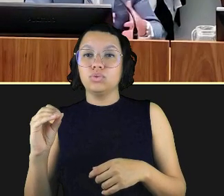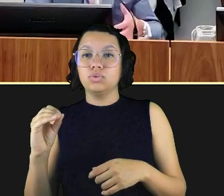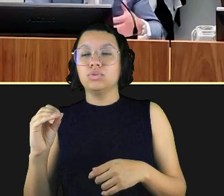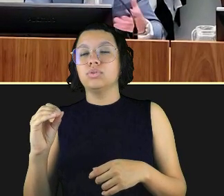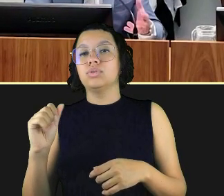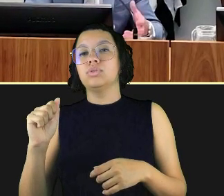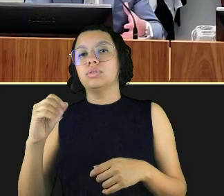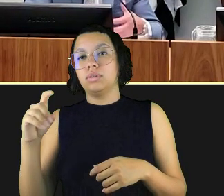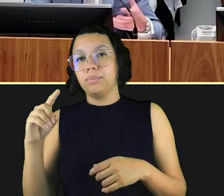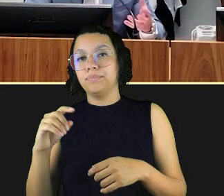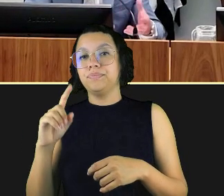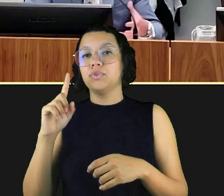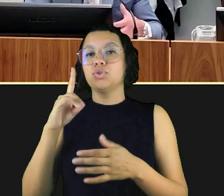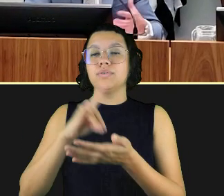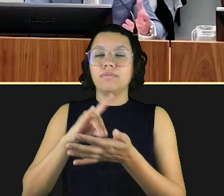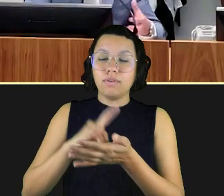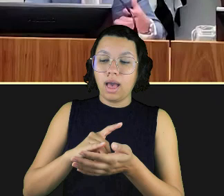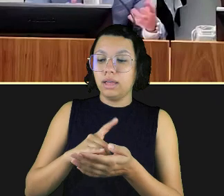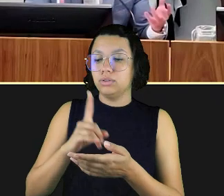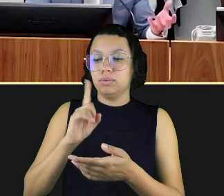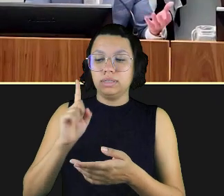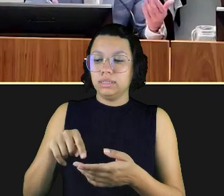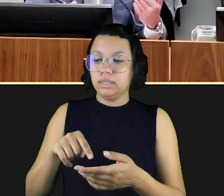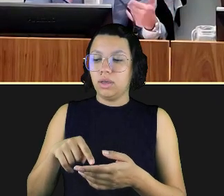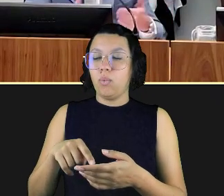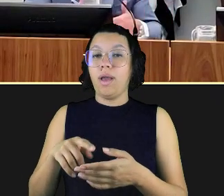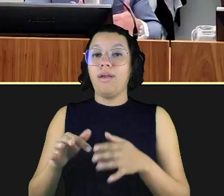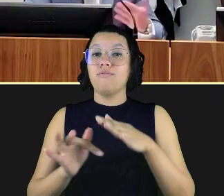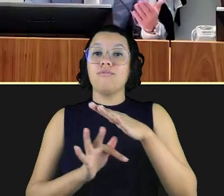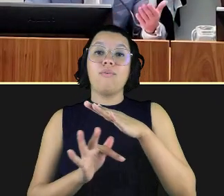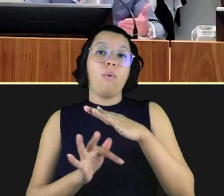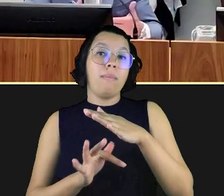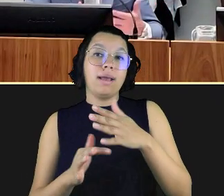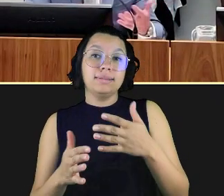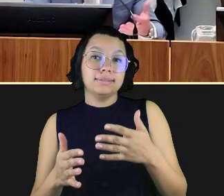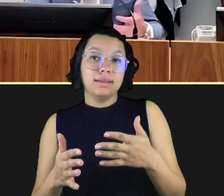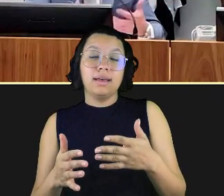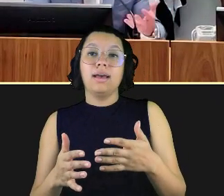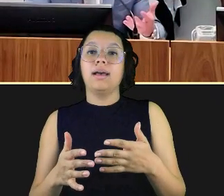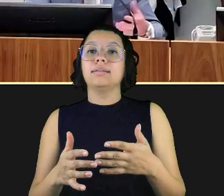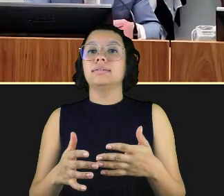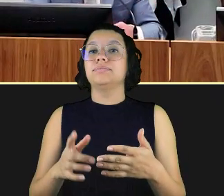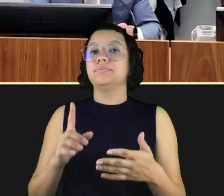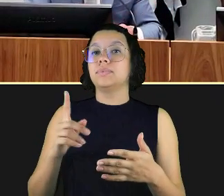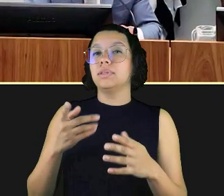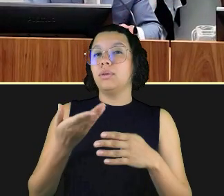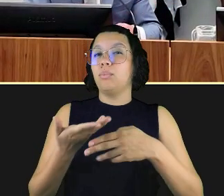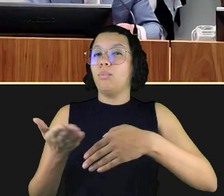foi formalizada, uma sucessão que tem por detrás de si um quê